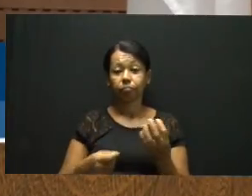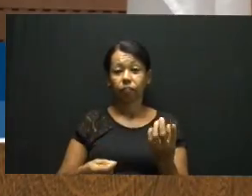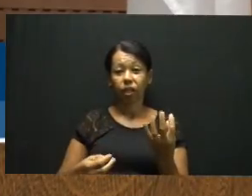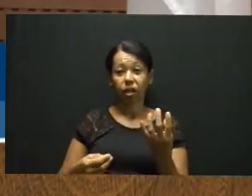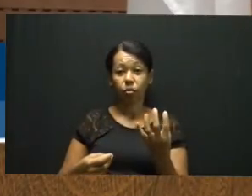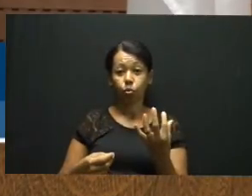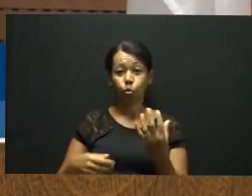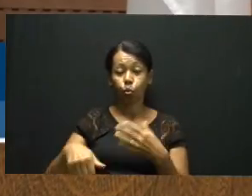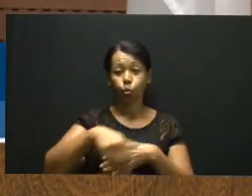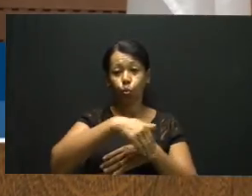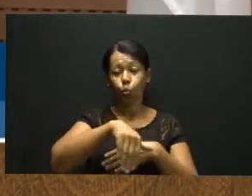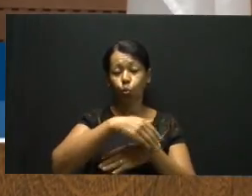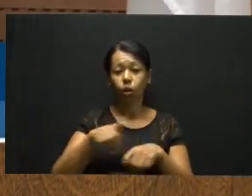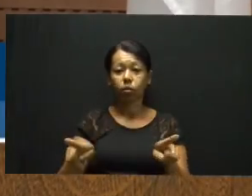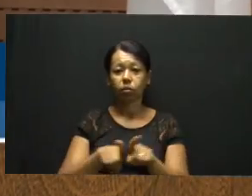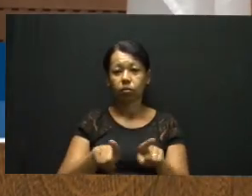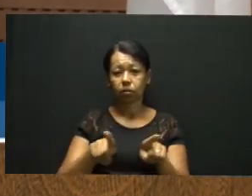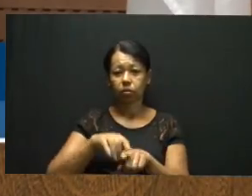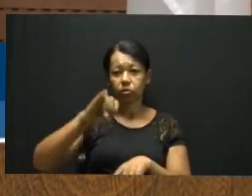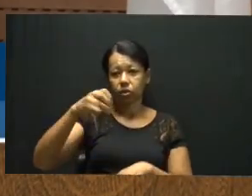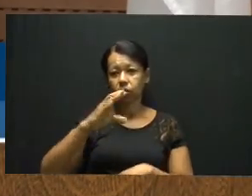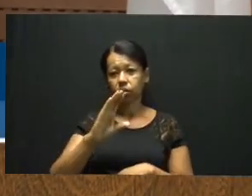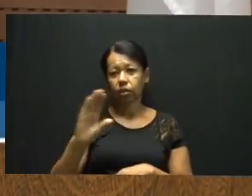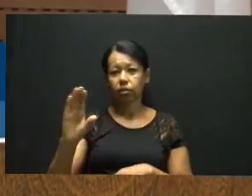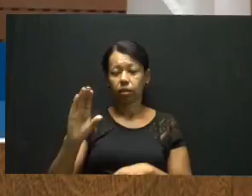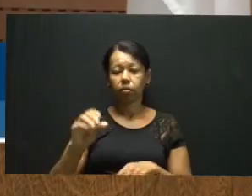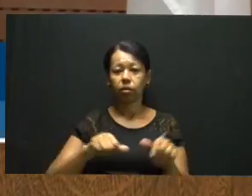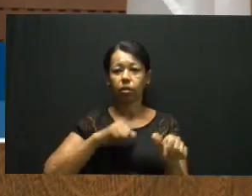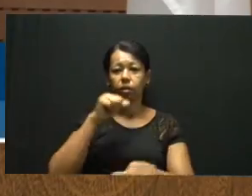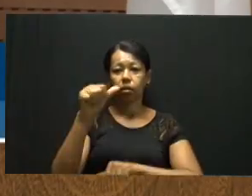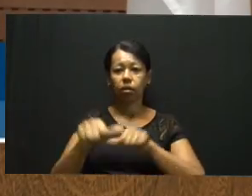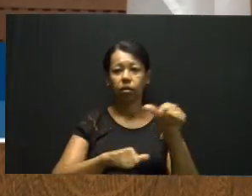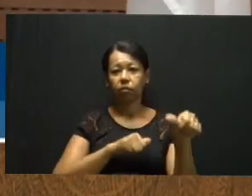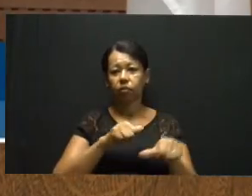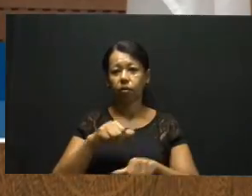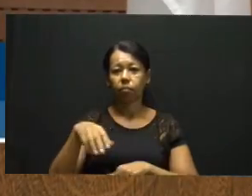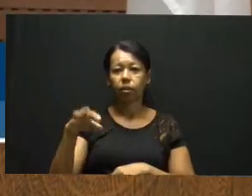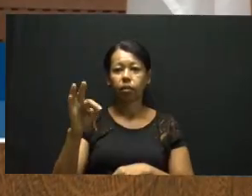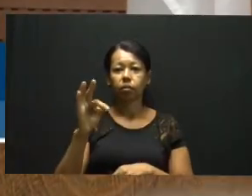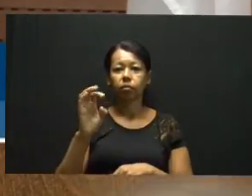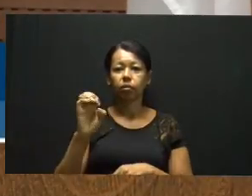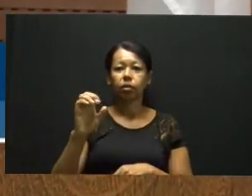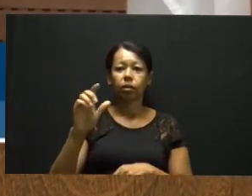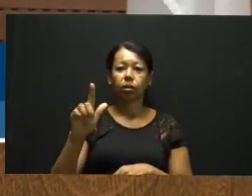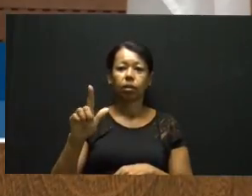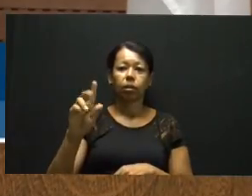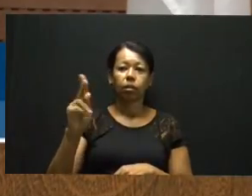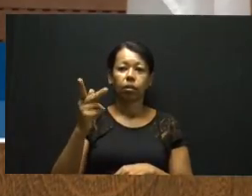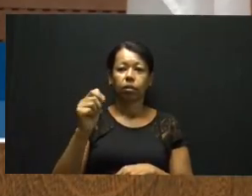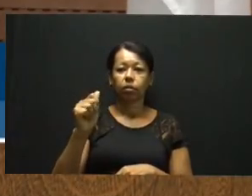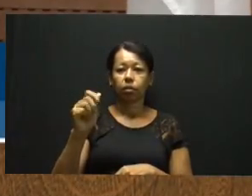Rua José Maria Ruivo, Jardim Casqueiro. Caminhe-se. Reforma no telhado e melhorias na UME